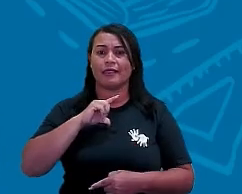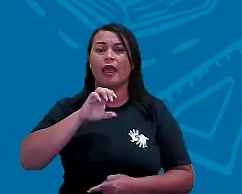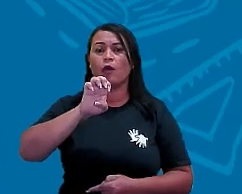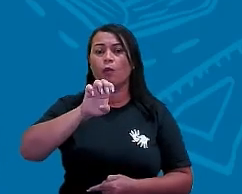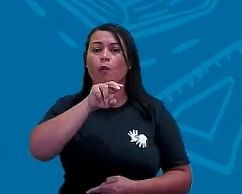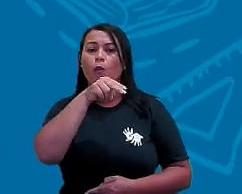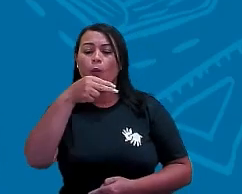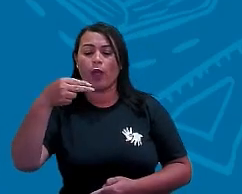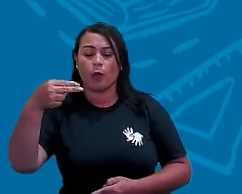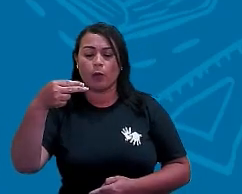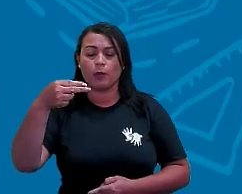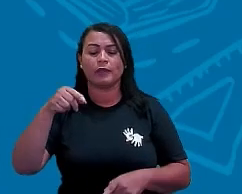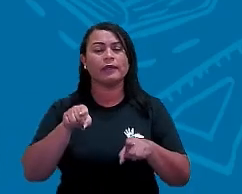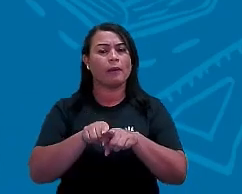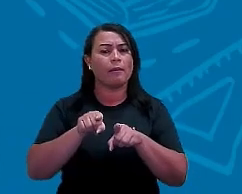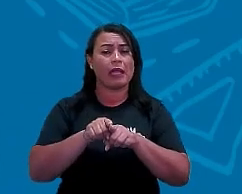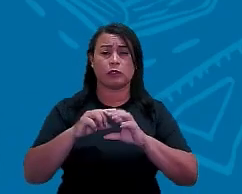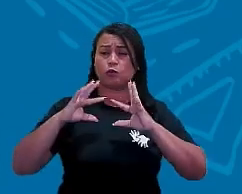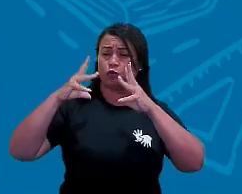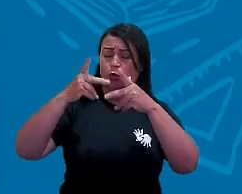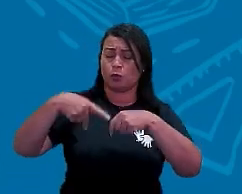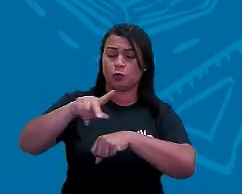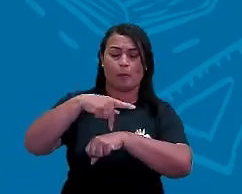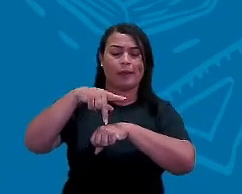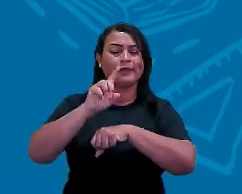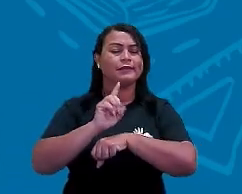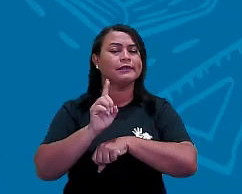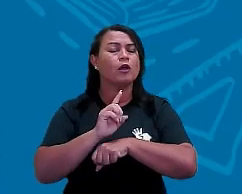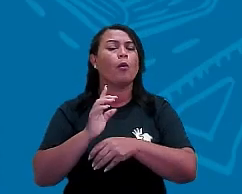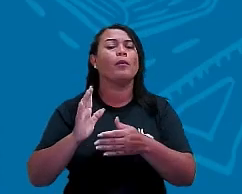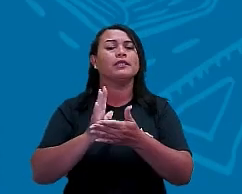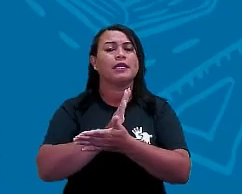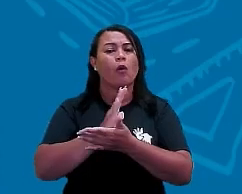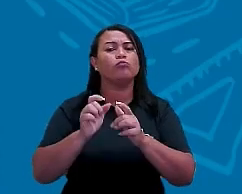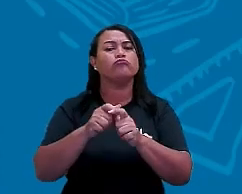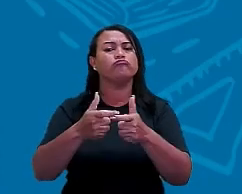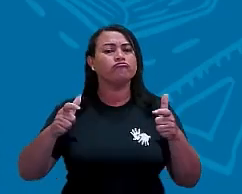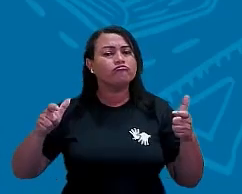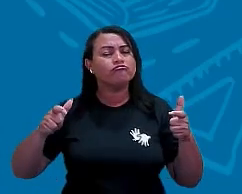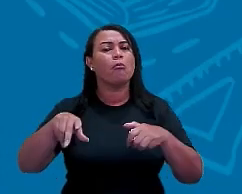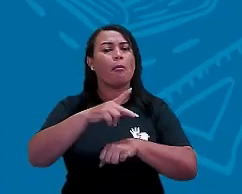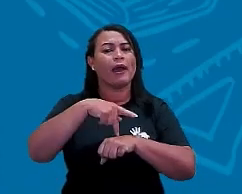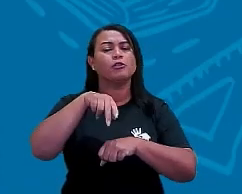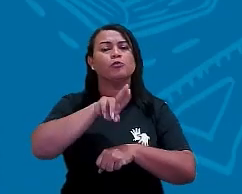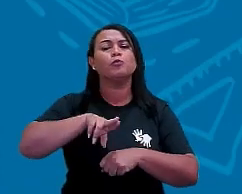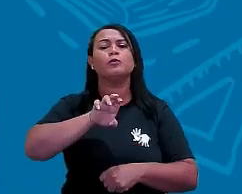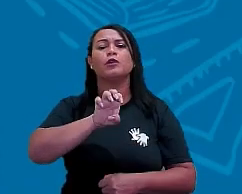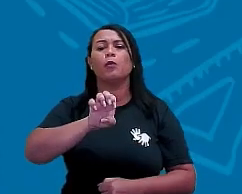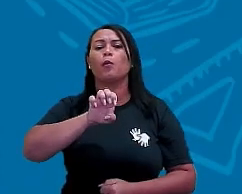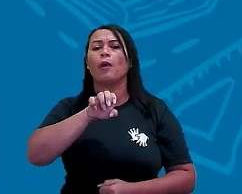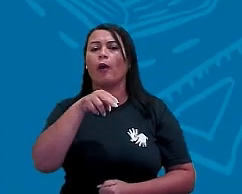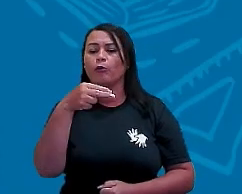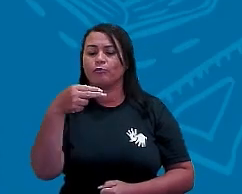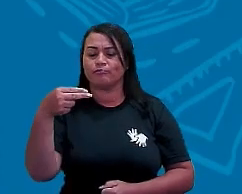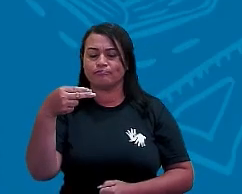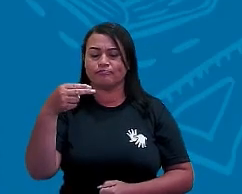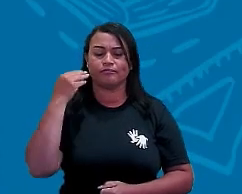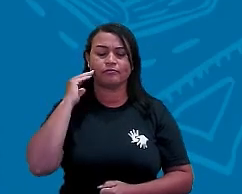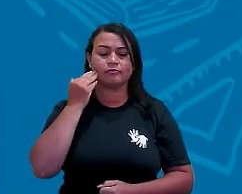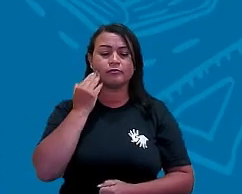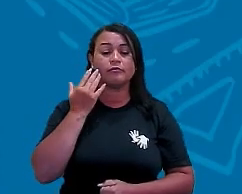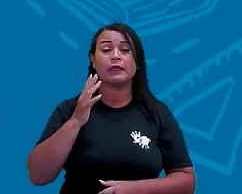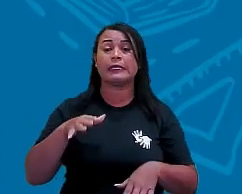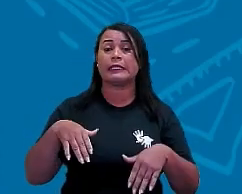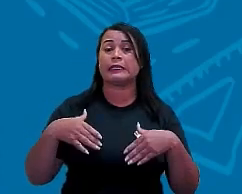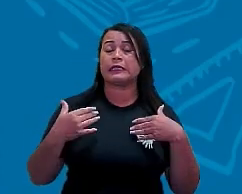tá certo? Não são todos os países, mas a maioria dos países lá utilizam o euro, tá certo?